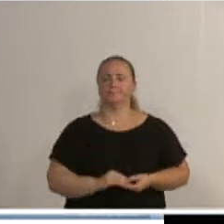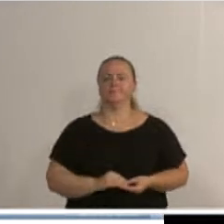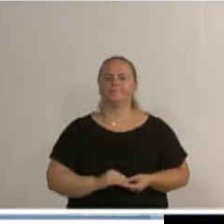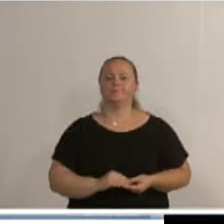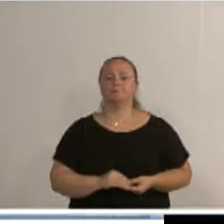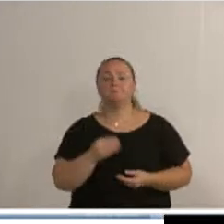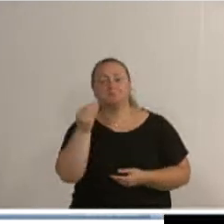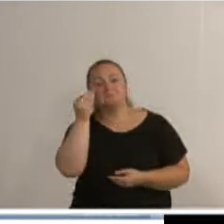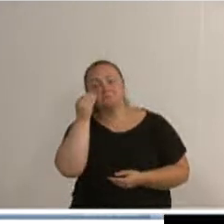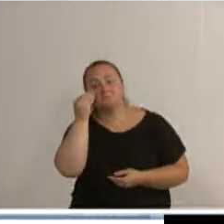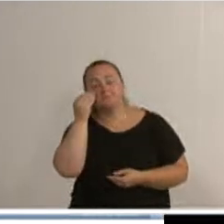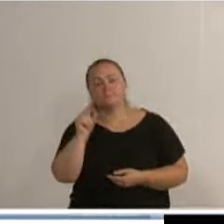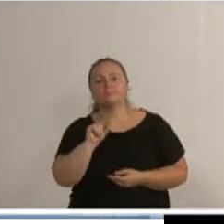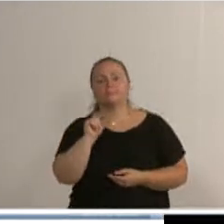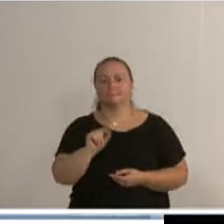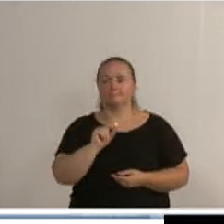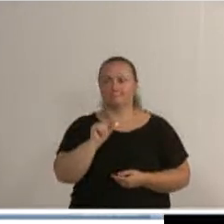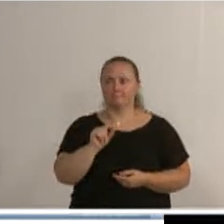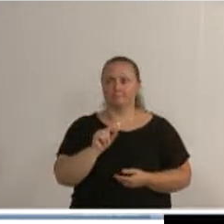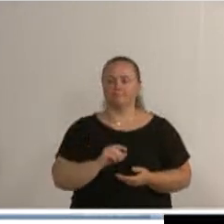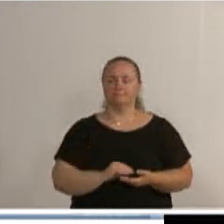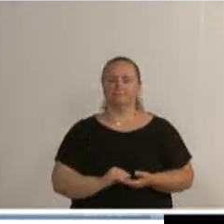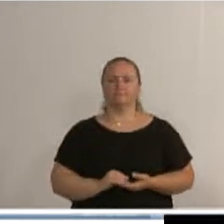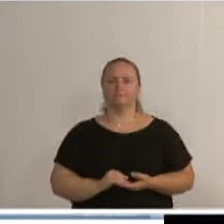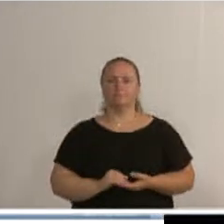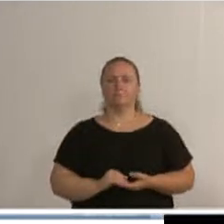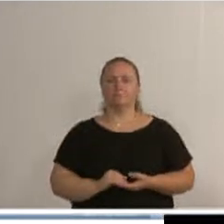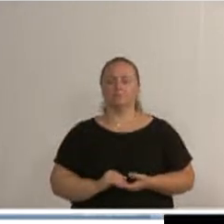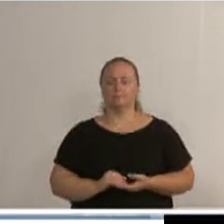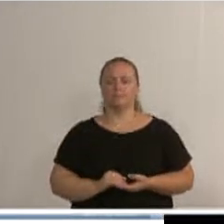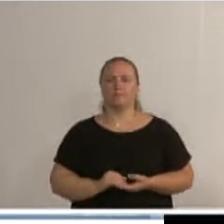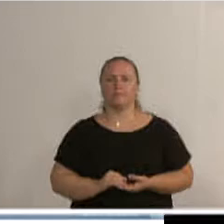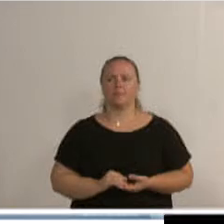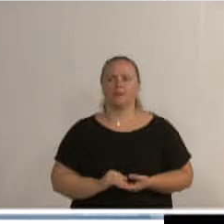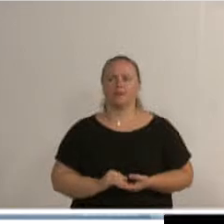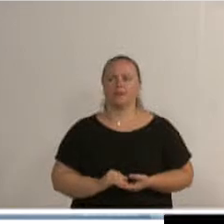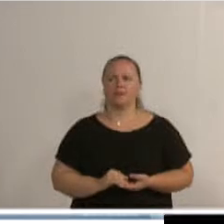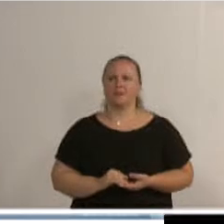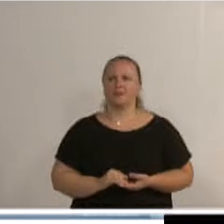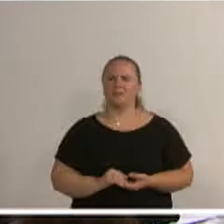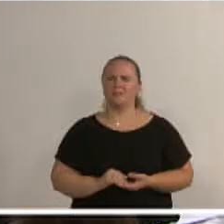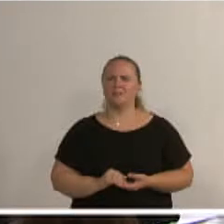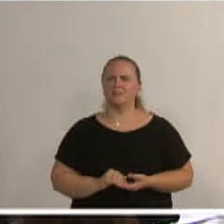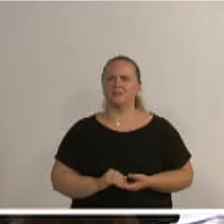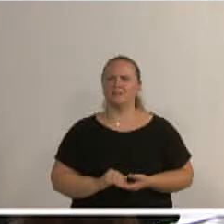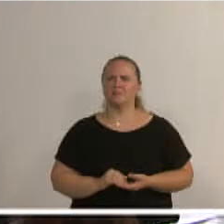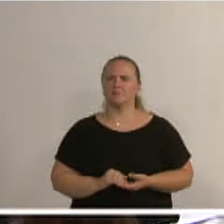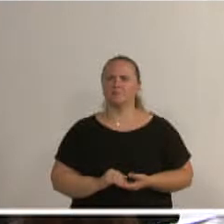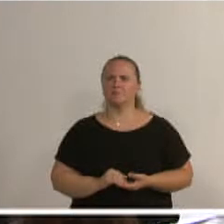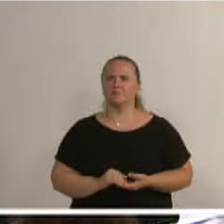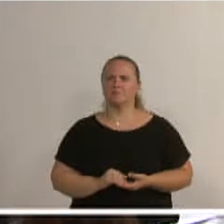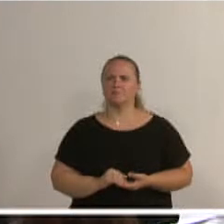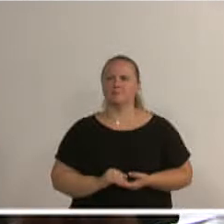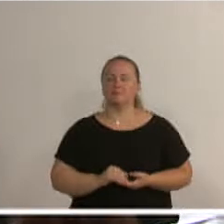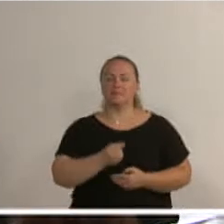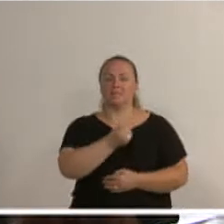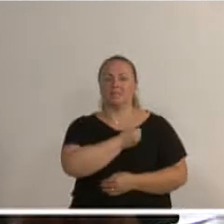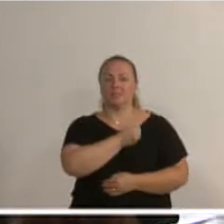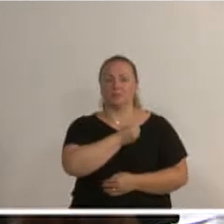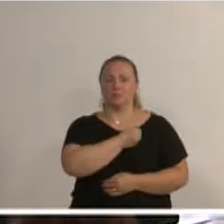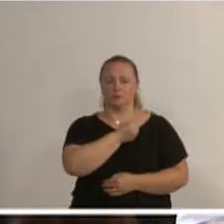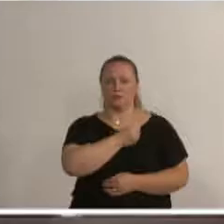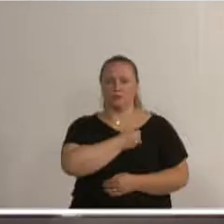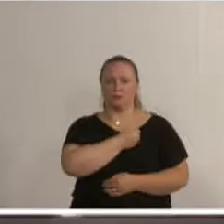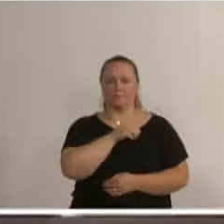linha... Senhor Daniel, o senhor me perdoa, mas quando o senhor falar o número da linha, porque está difícil de a